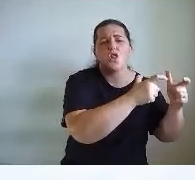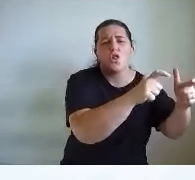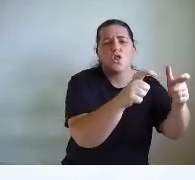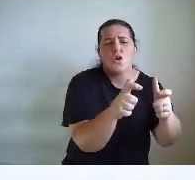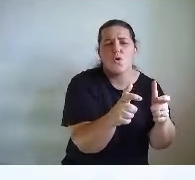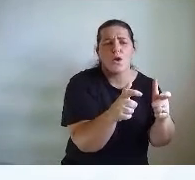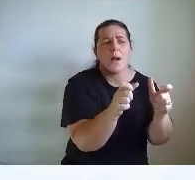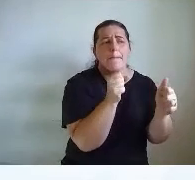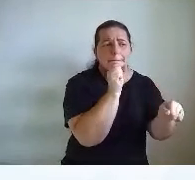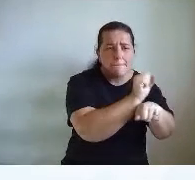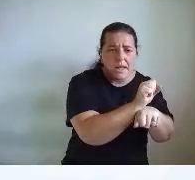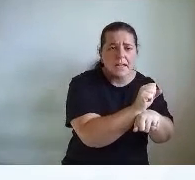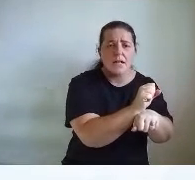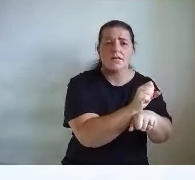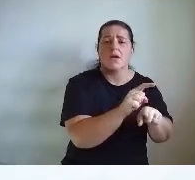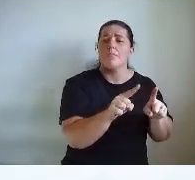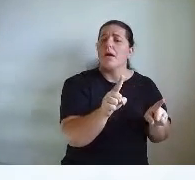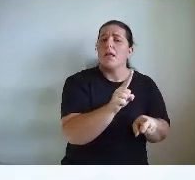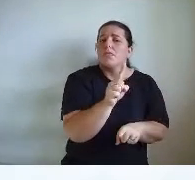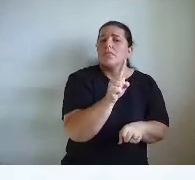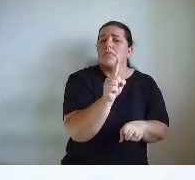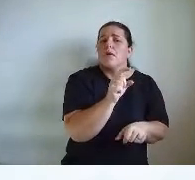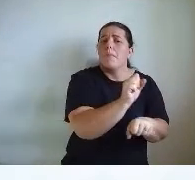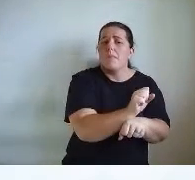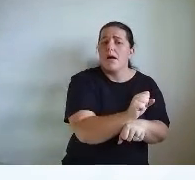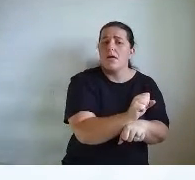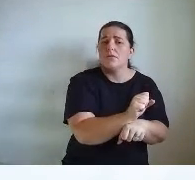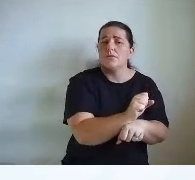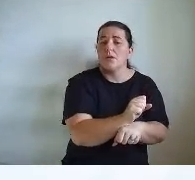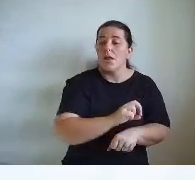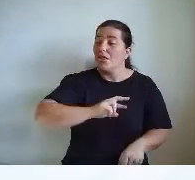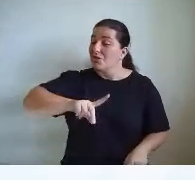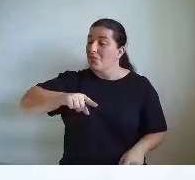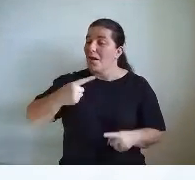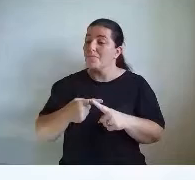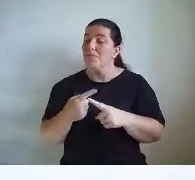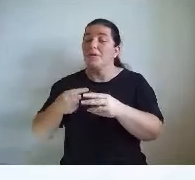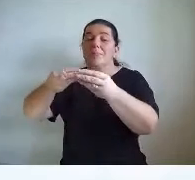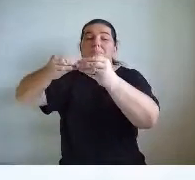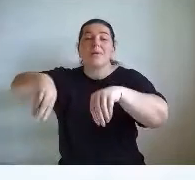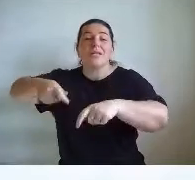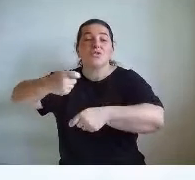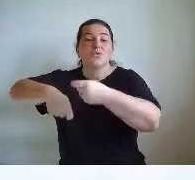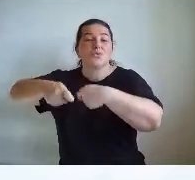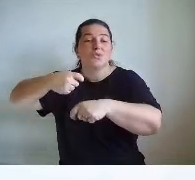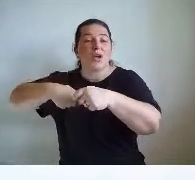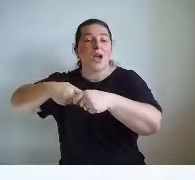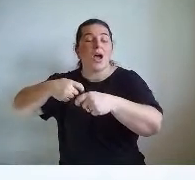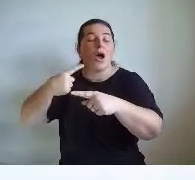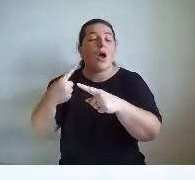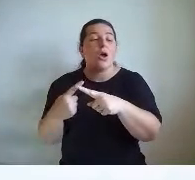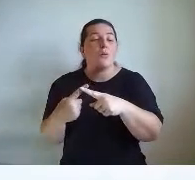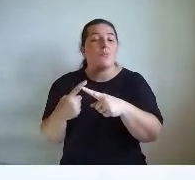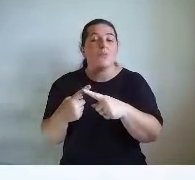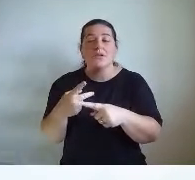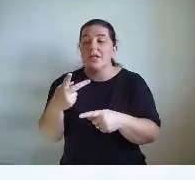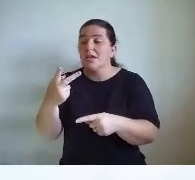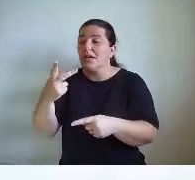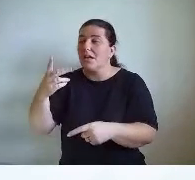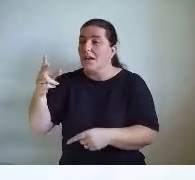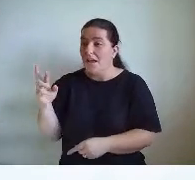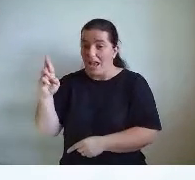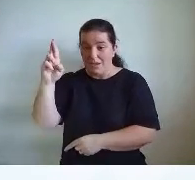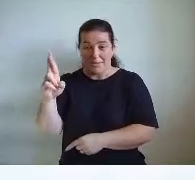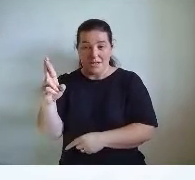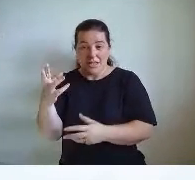foram não porque se parasse a ter dano à economia. Não parou justamente por conta desse negacionismo, porque não